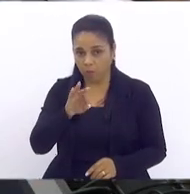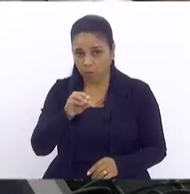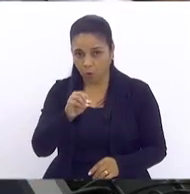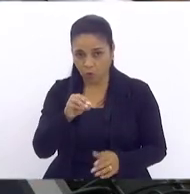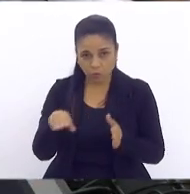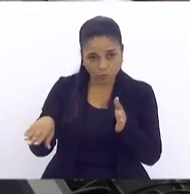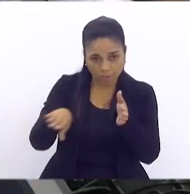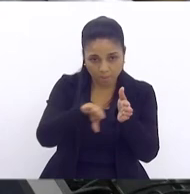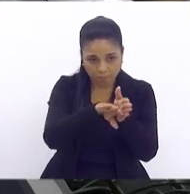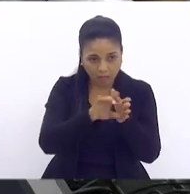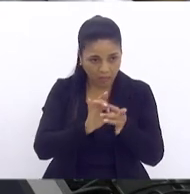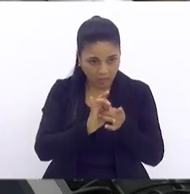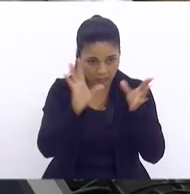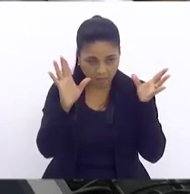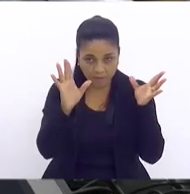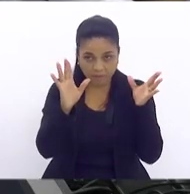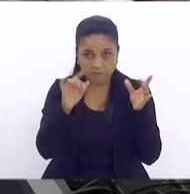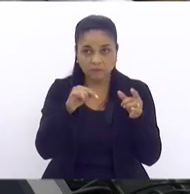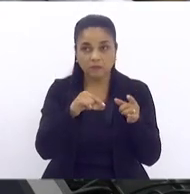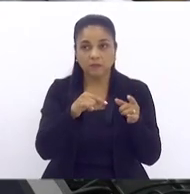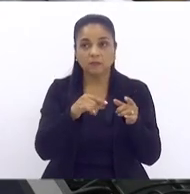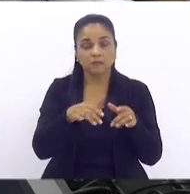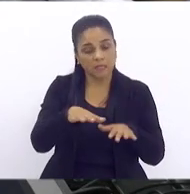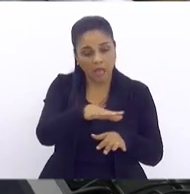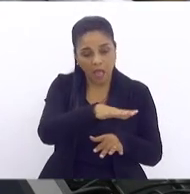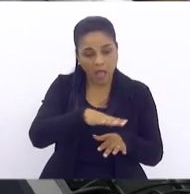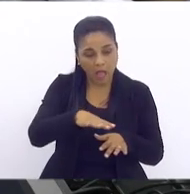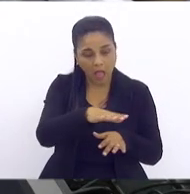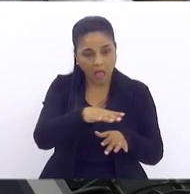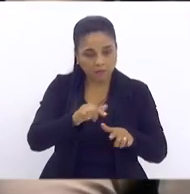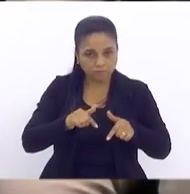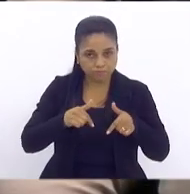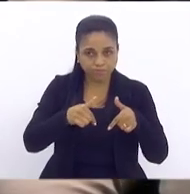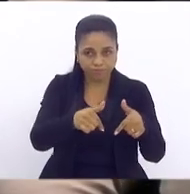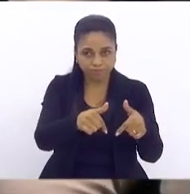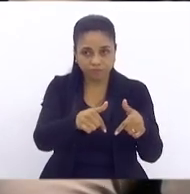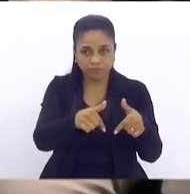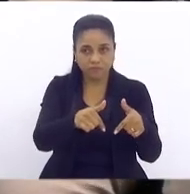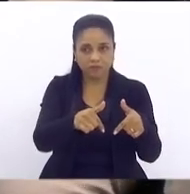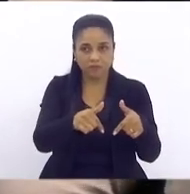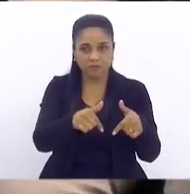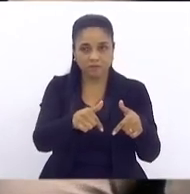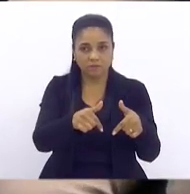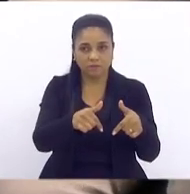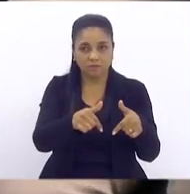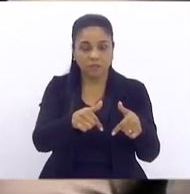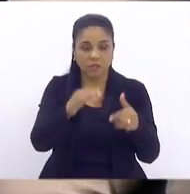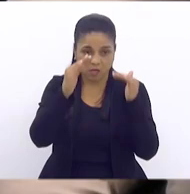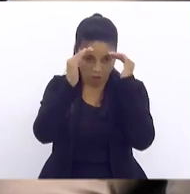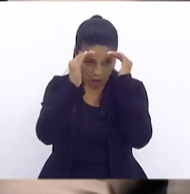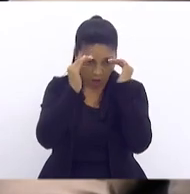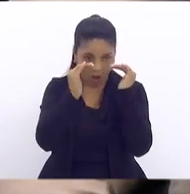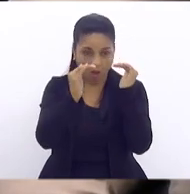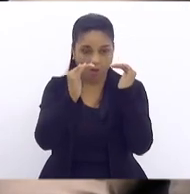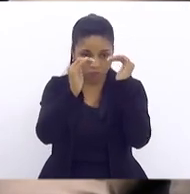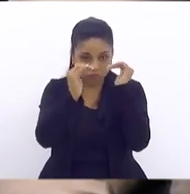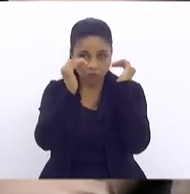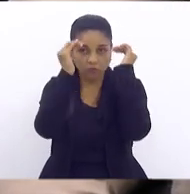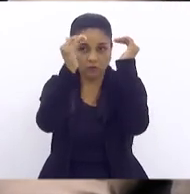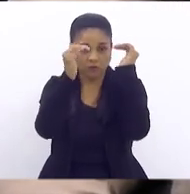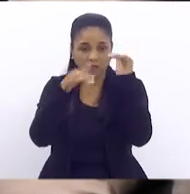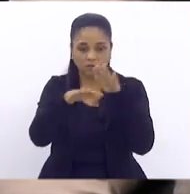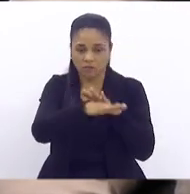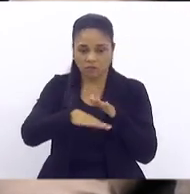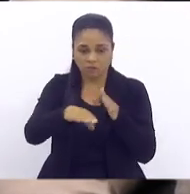nenhuma subordinação. O porto, ele tem a sua área de operação, ele exerce a autoridade dentro da autoridade. Vocês baixam uma norma,